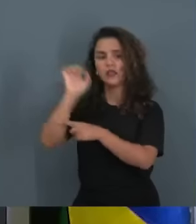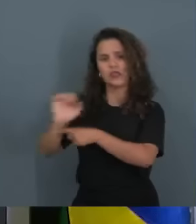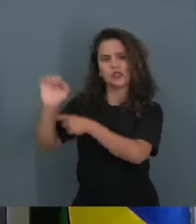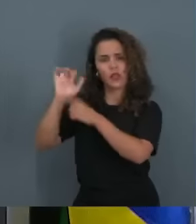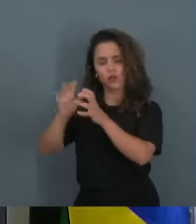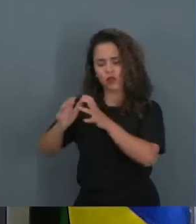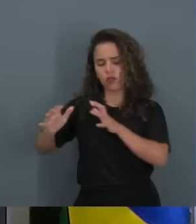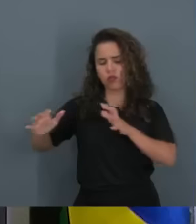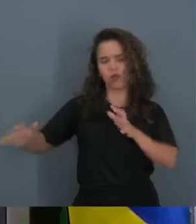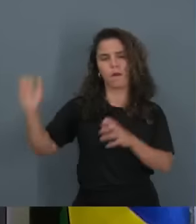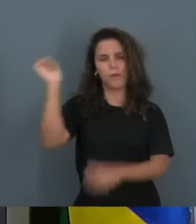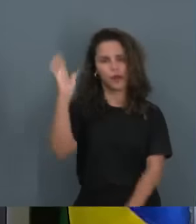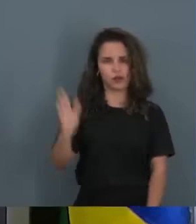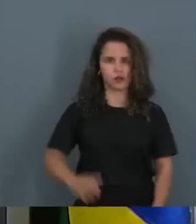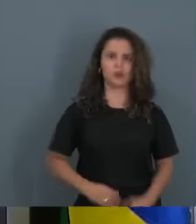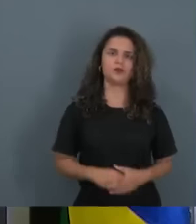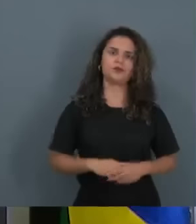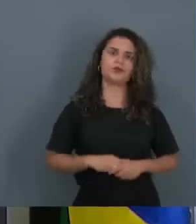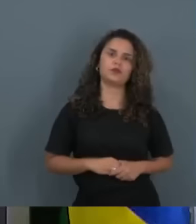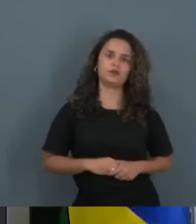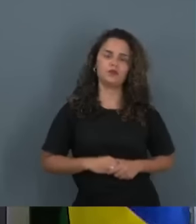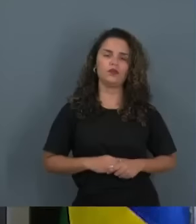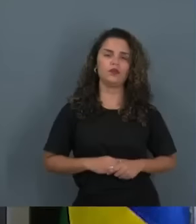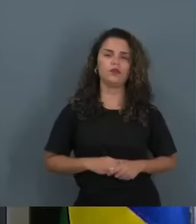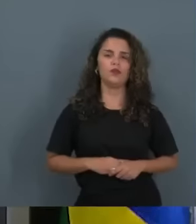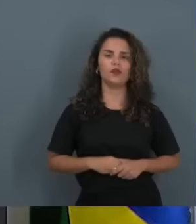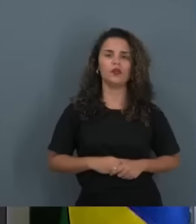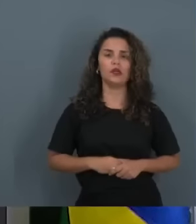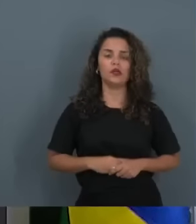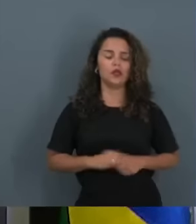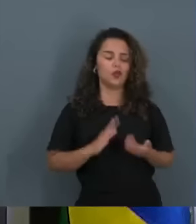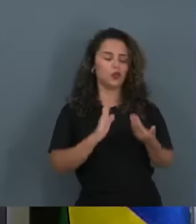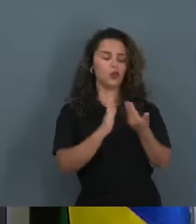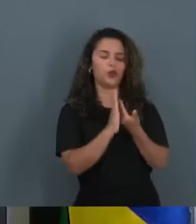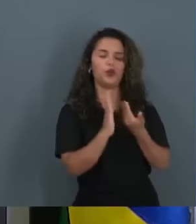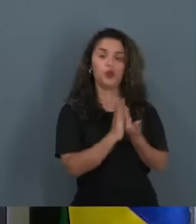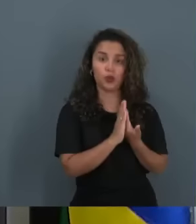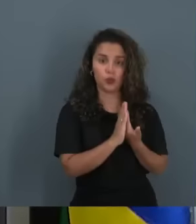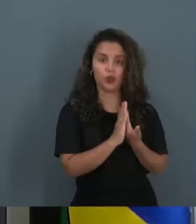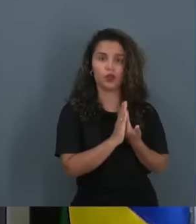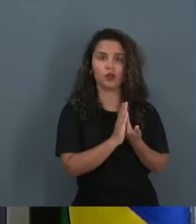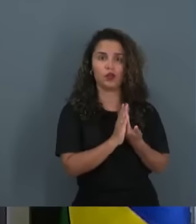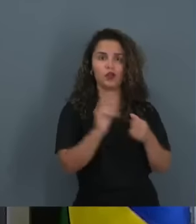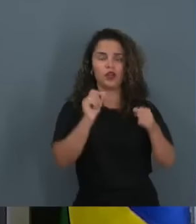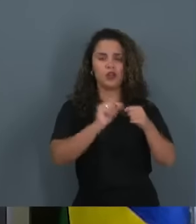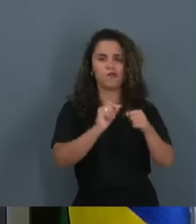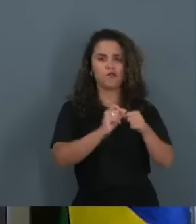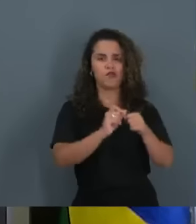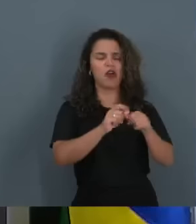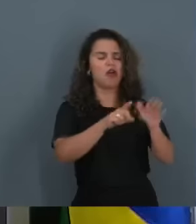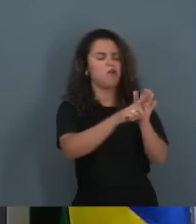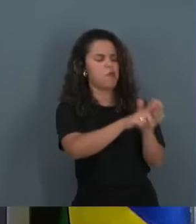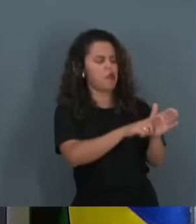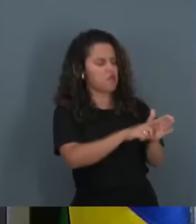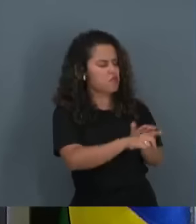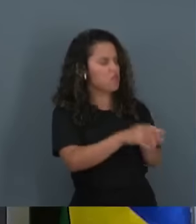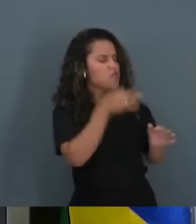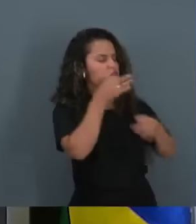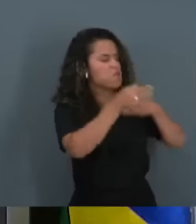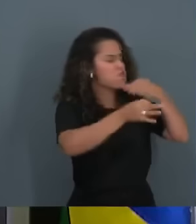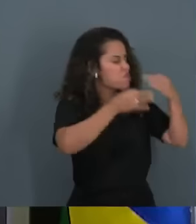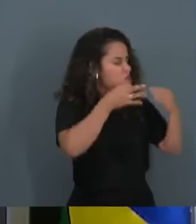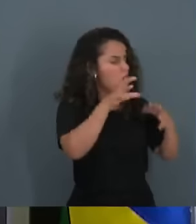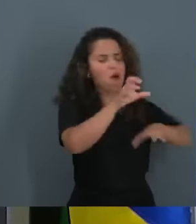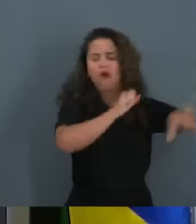Brasil. Aí, a Câmara dos Deputados faz oitiva das testemunhas, ouve